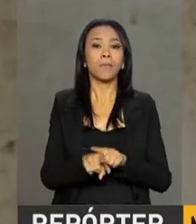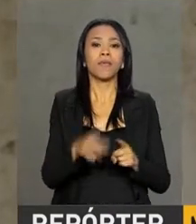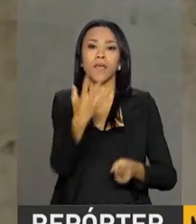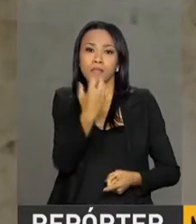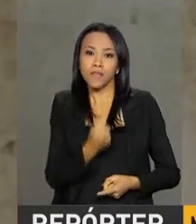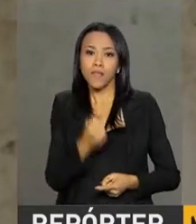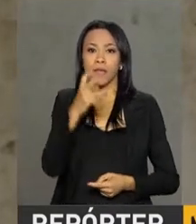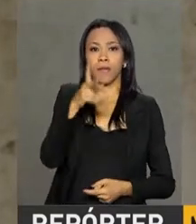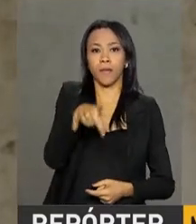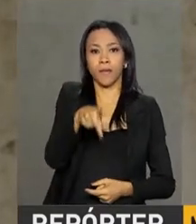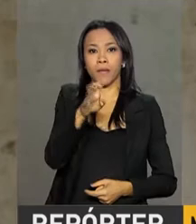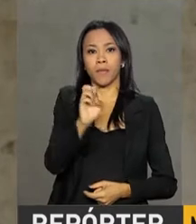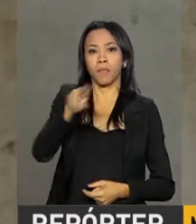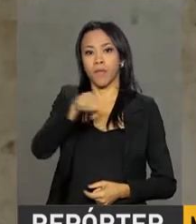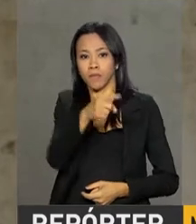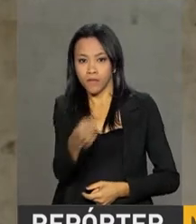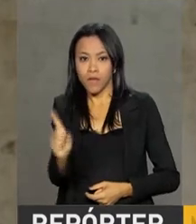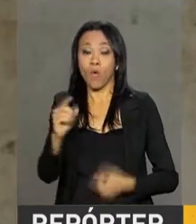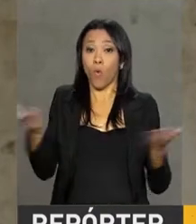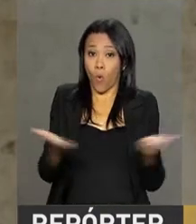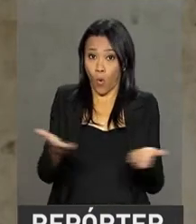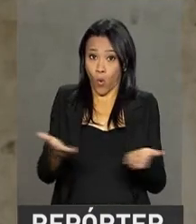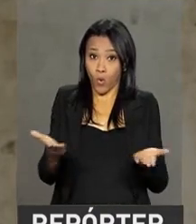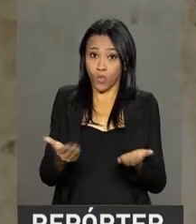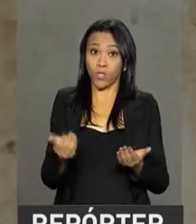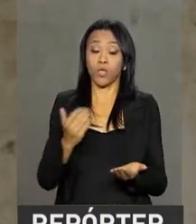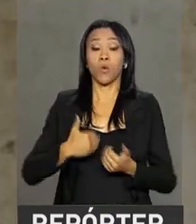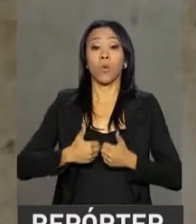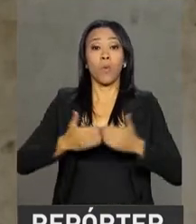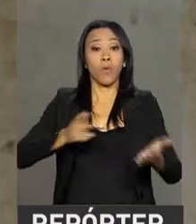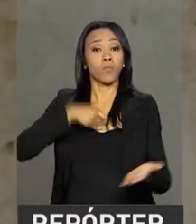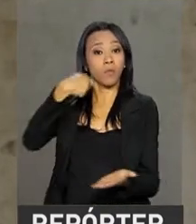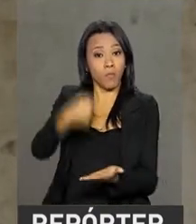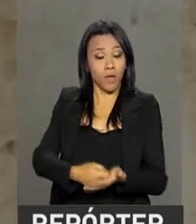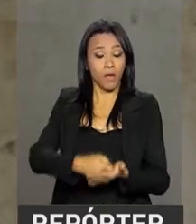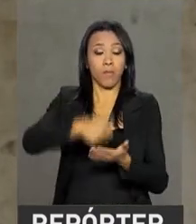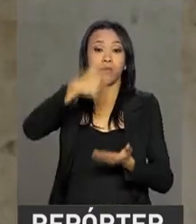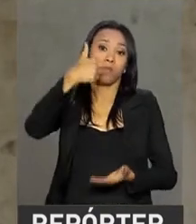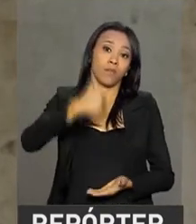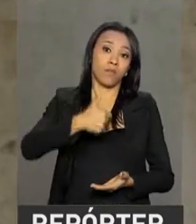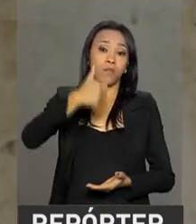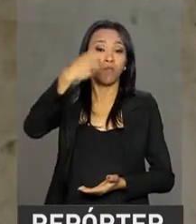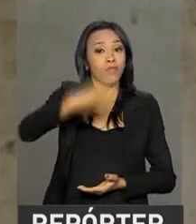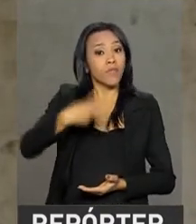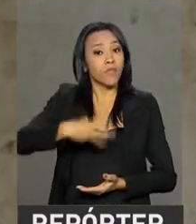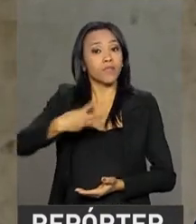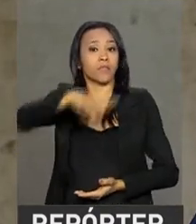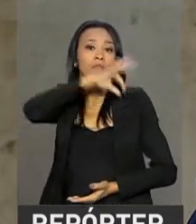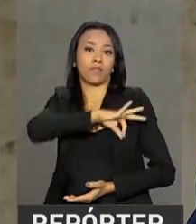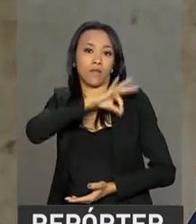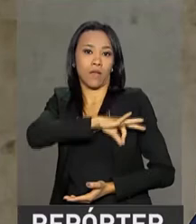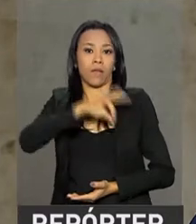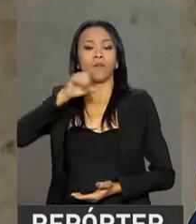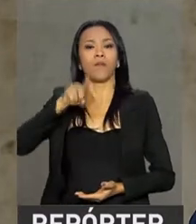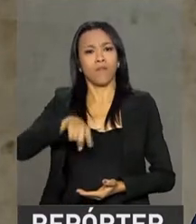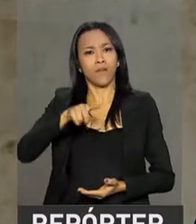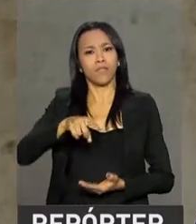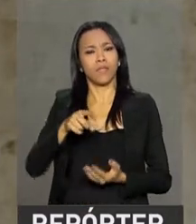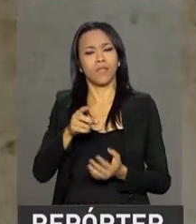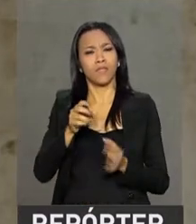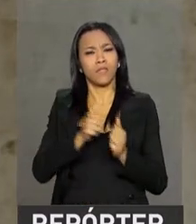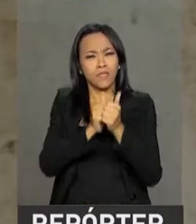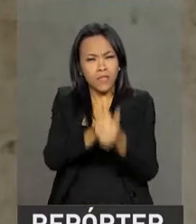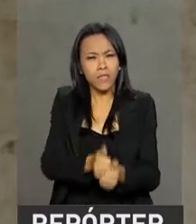receber hoje a primeira parcela do 13º salário o depósito vai ser feito de acordo com a folha mensal